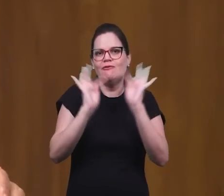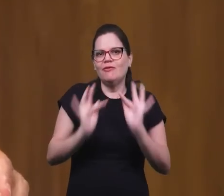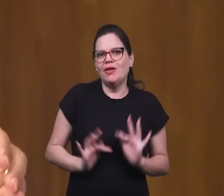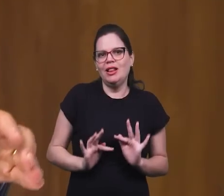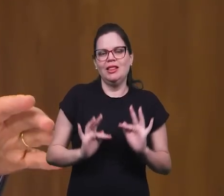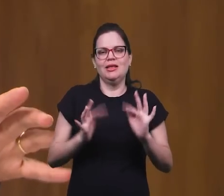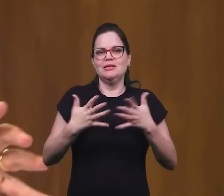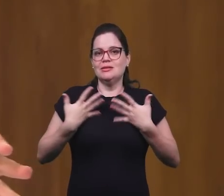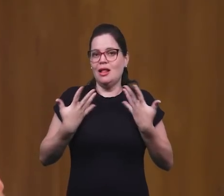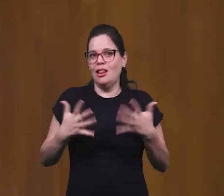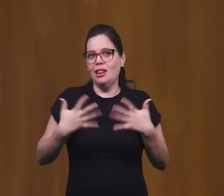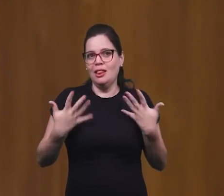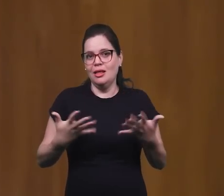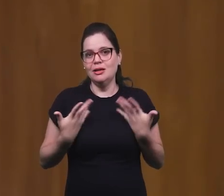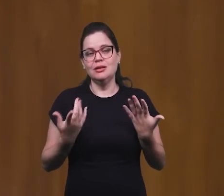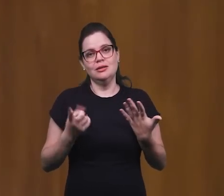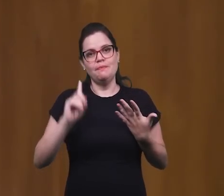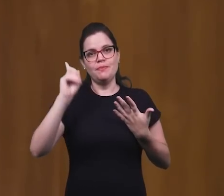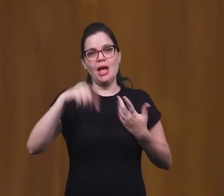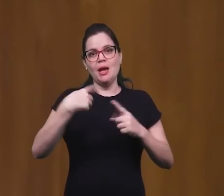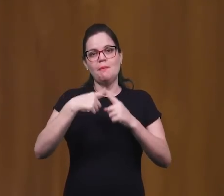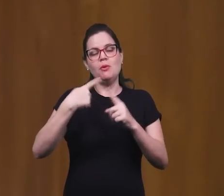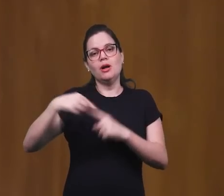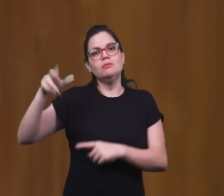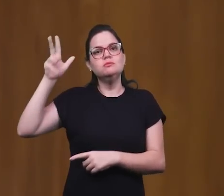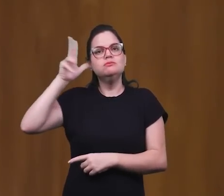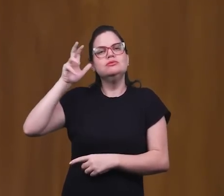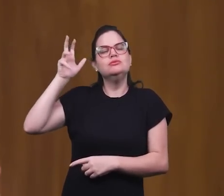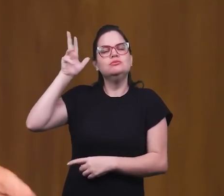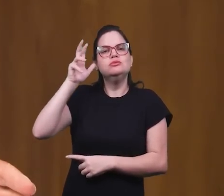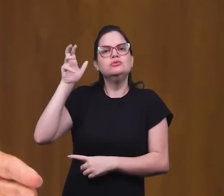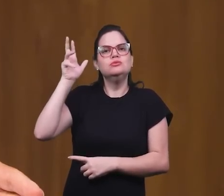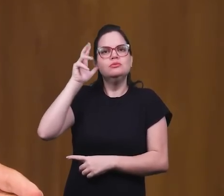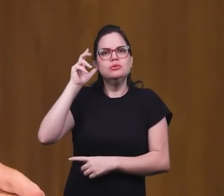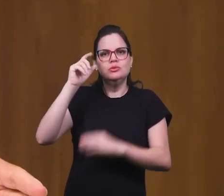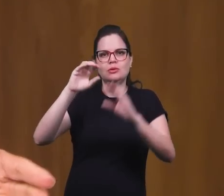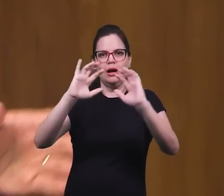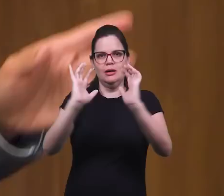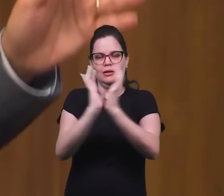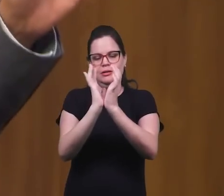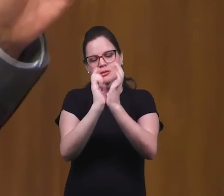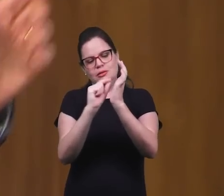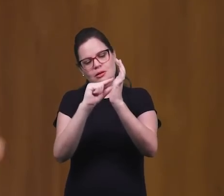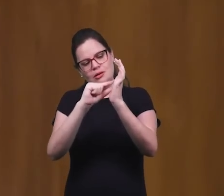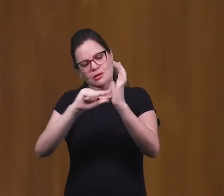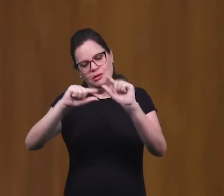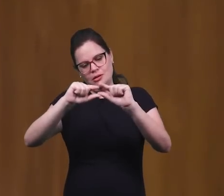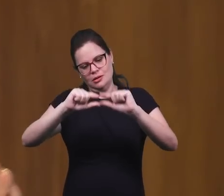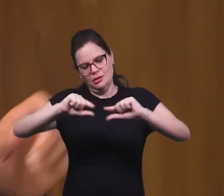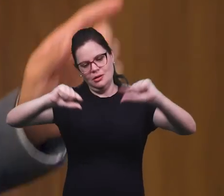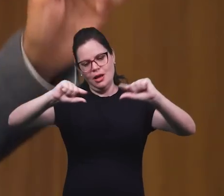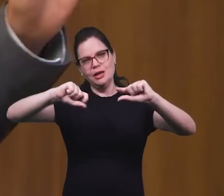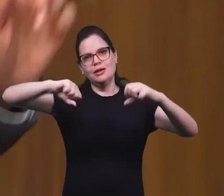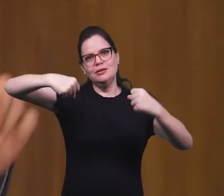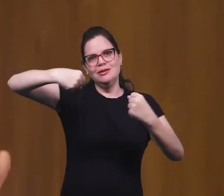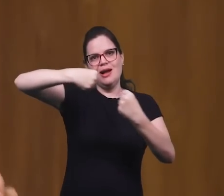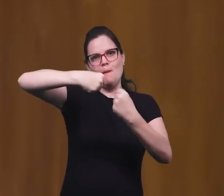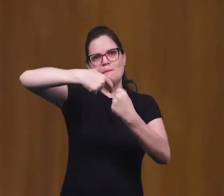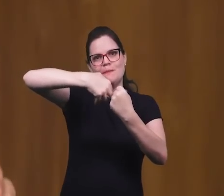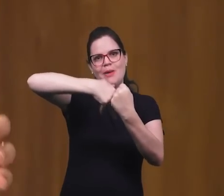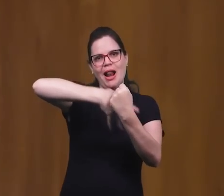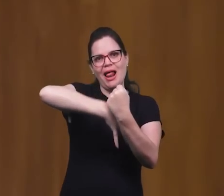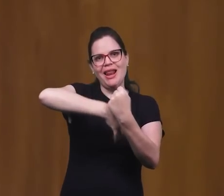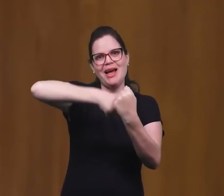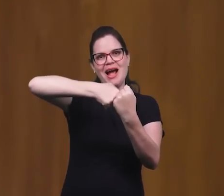alegria. Então, são resultados da produção desses neurotransmissores quando o